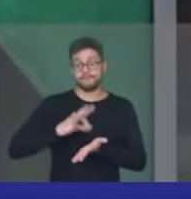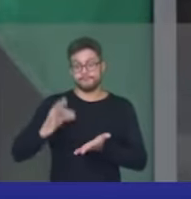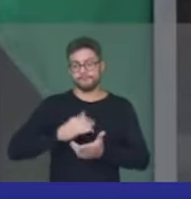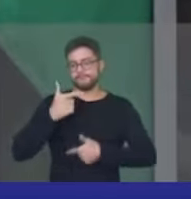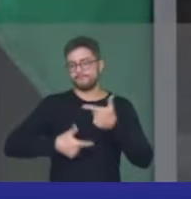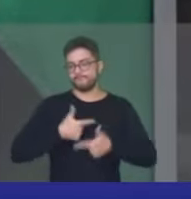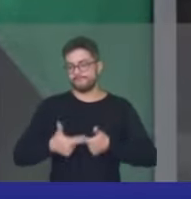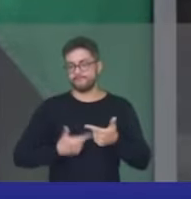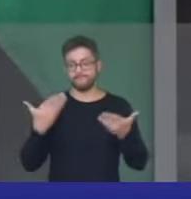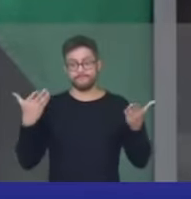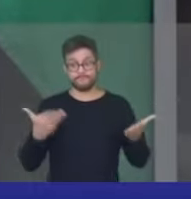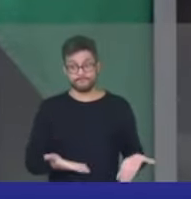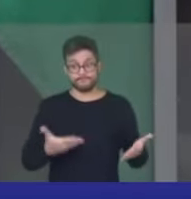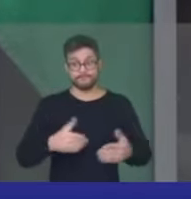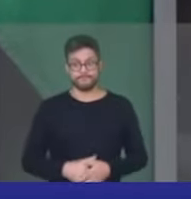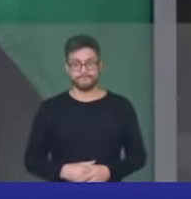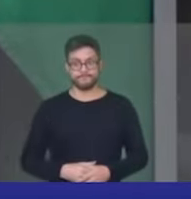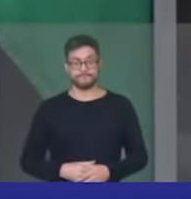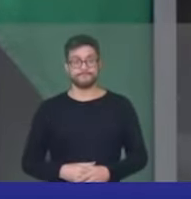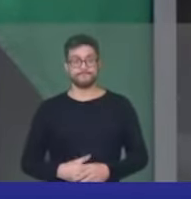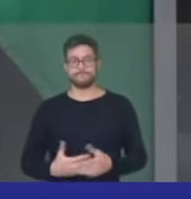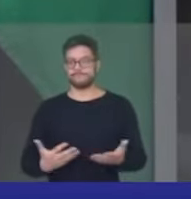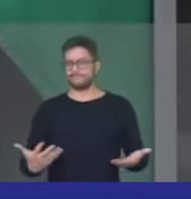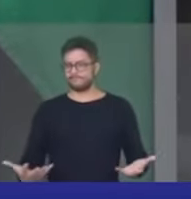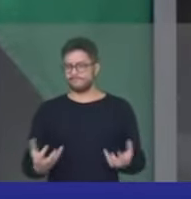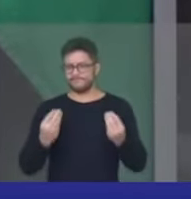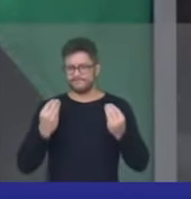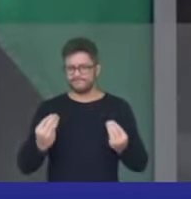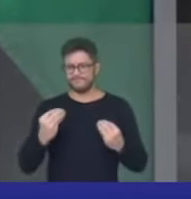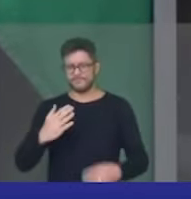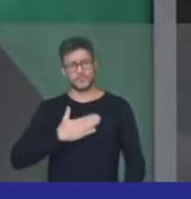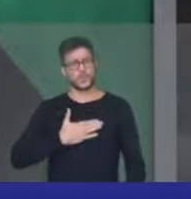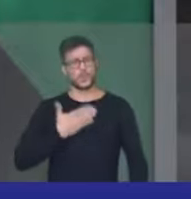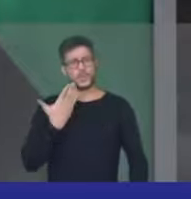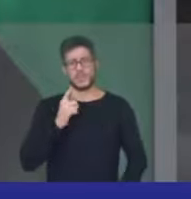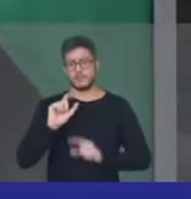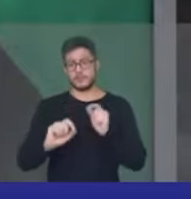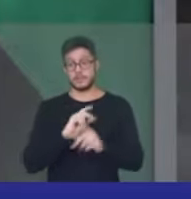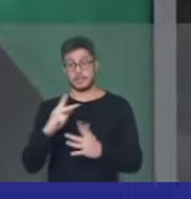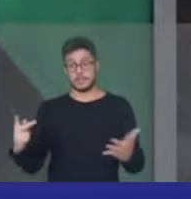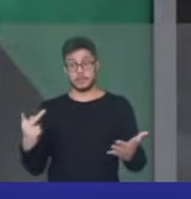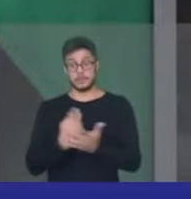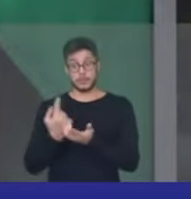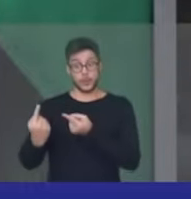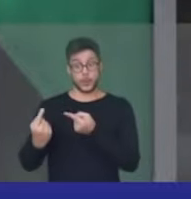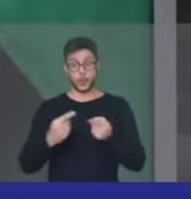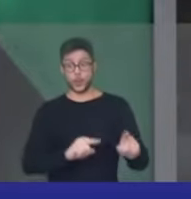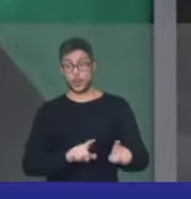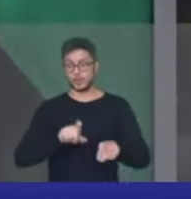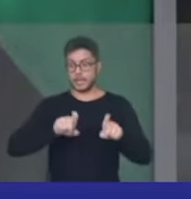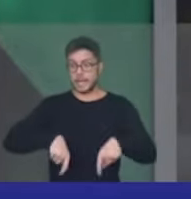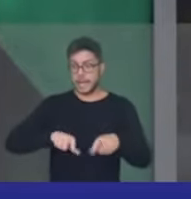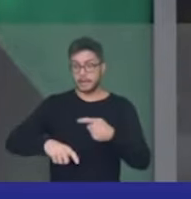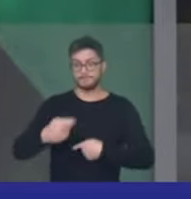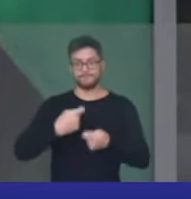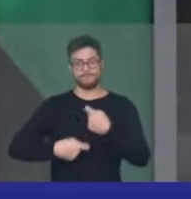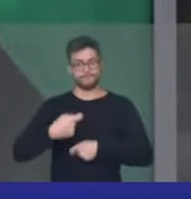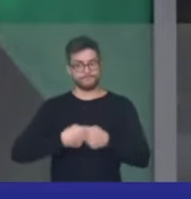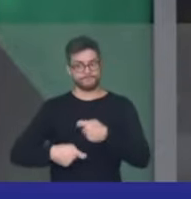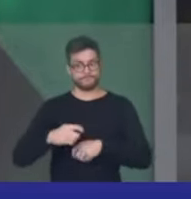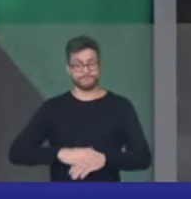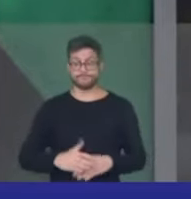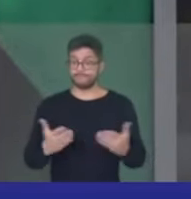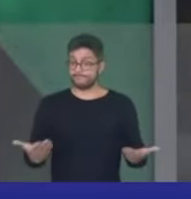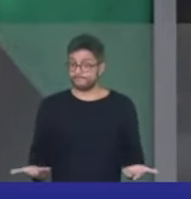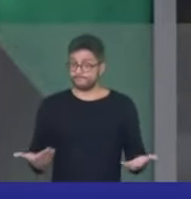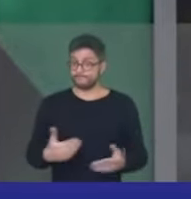diretamente nesse país é um escárnio que esse governo vem fazer contra o agronegócio E para acabar com